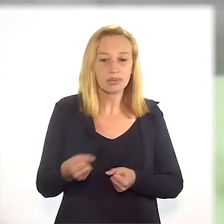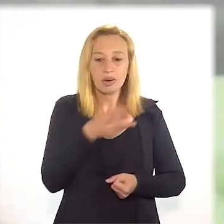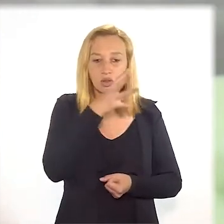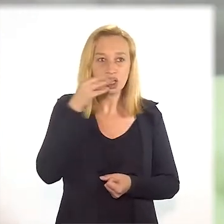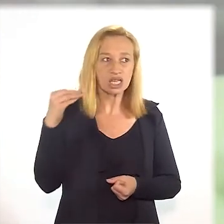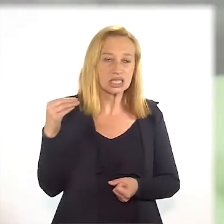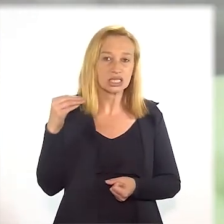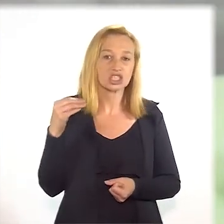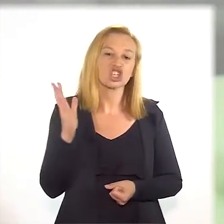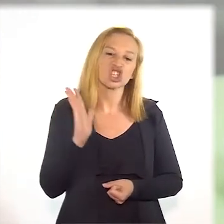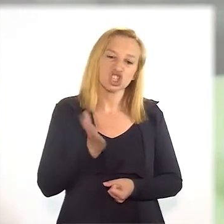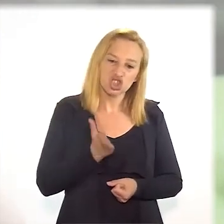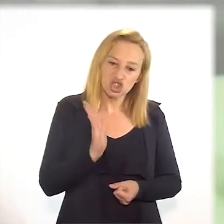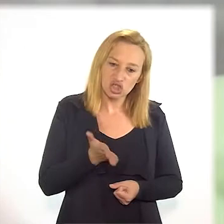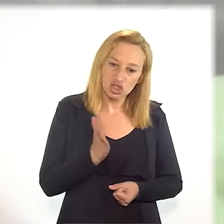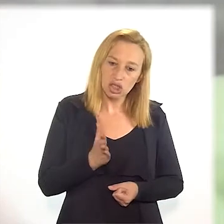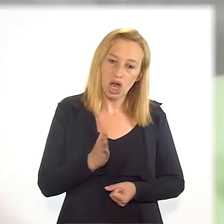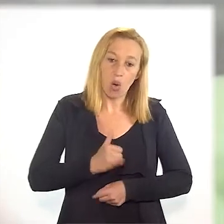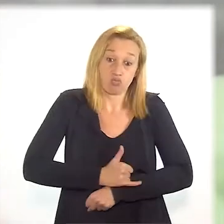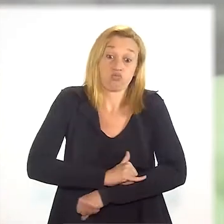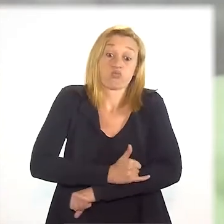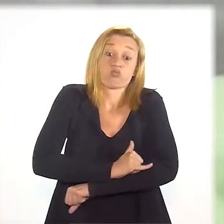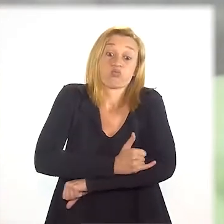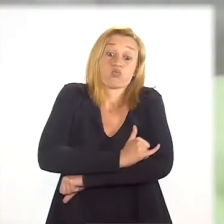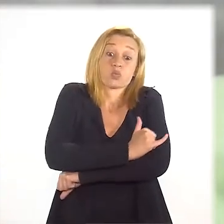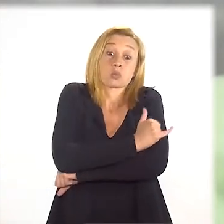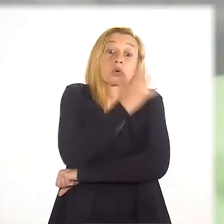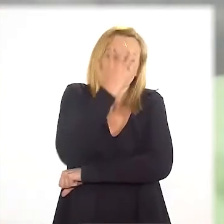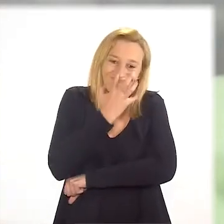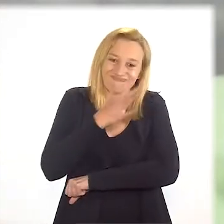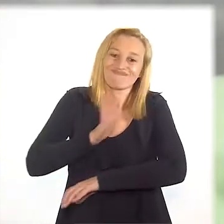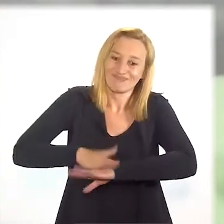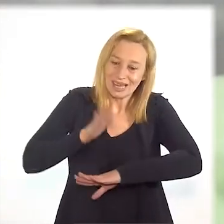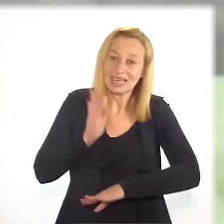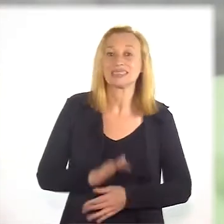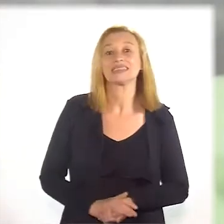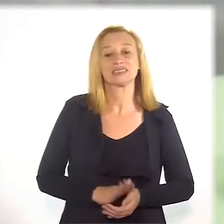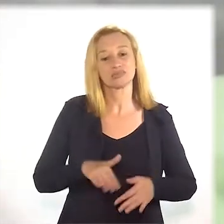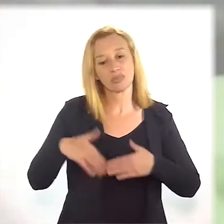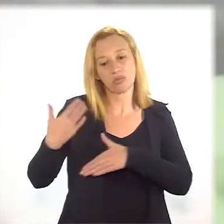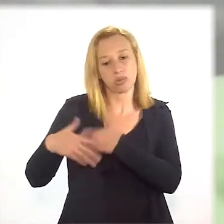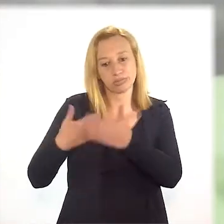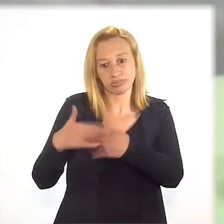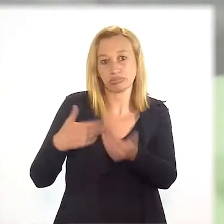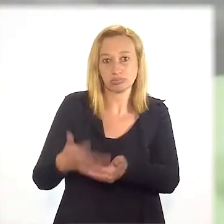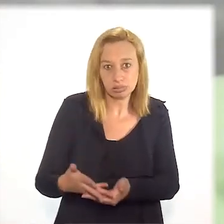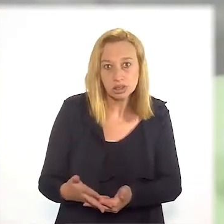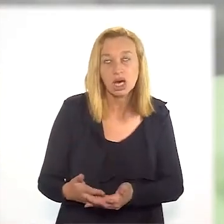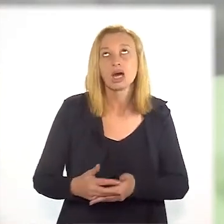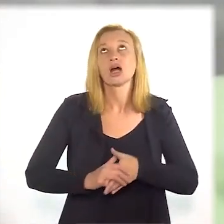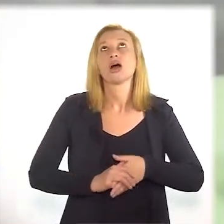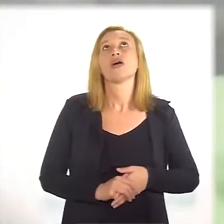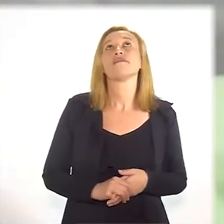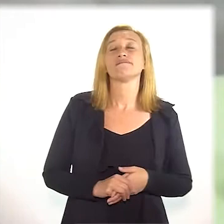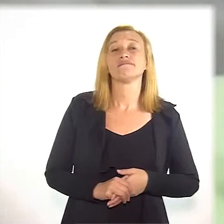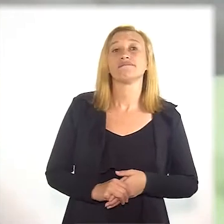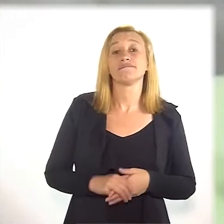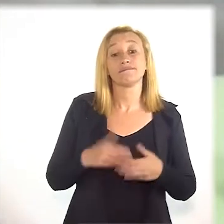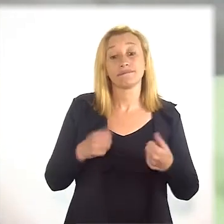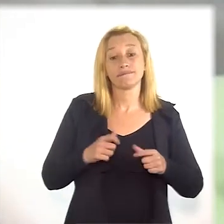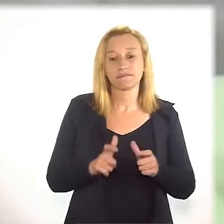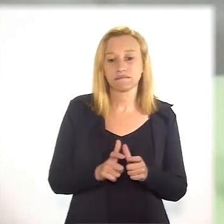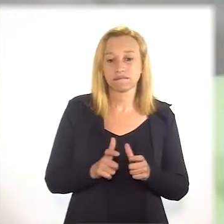recebe adolescentes já com comorbidades, com obesidade mais grave. E a gente vê que, ao longo dos anos, a gente